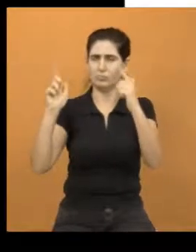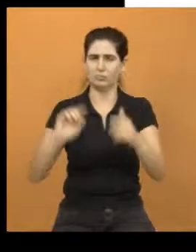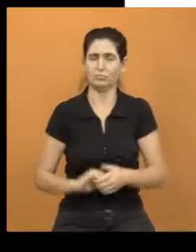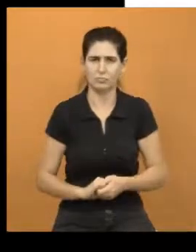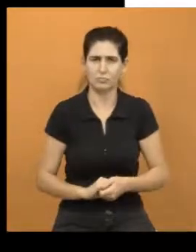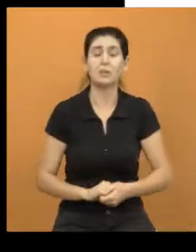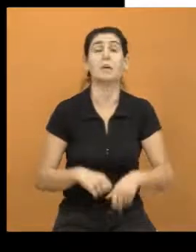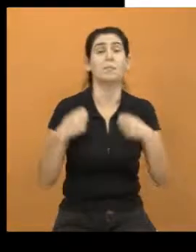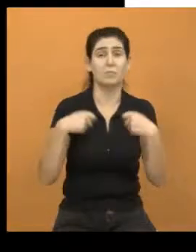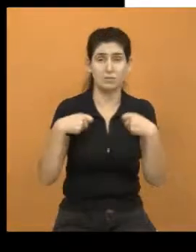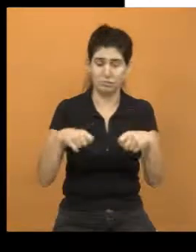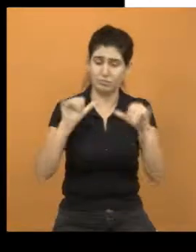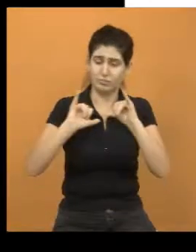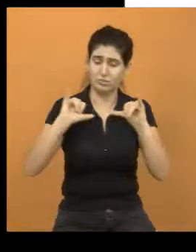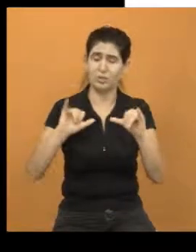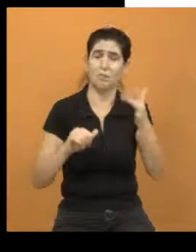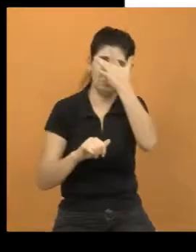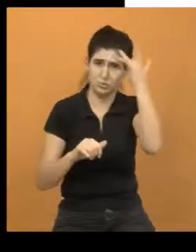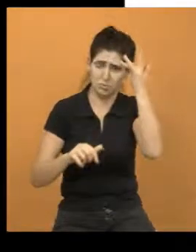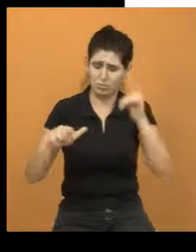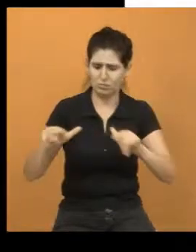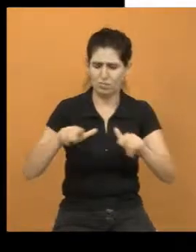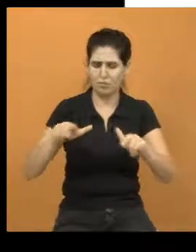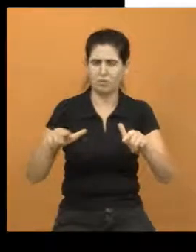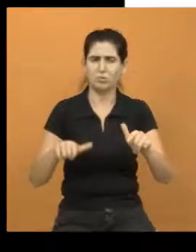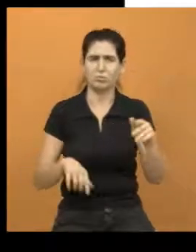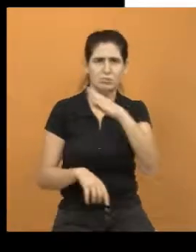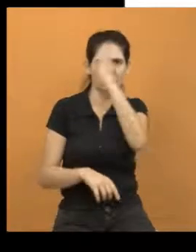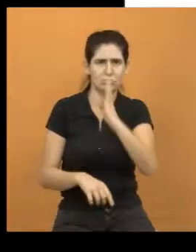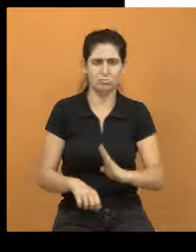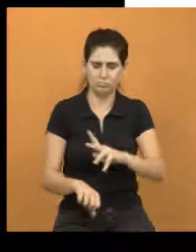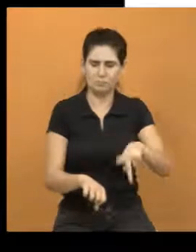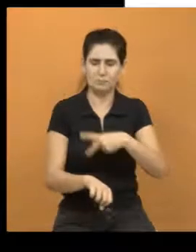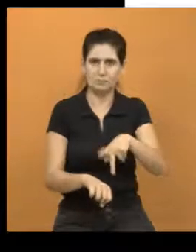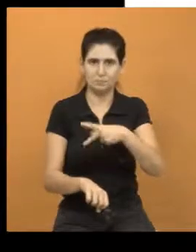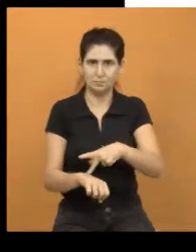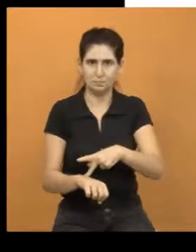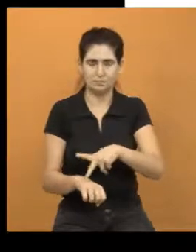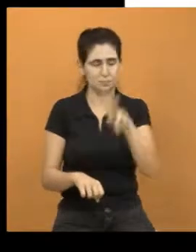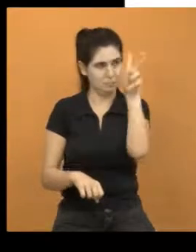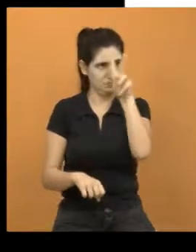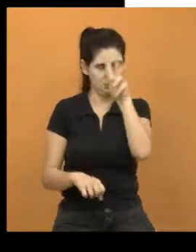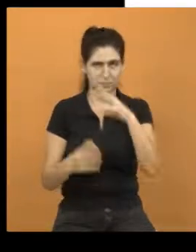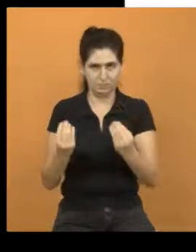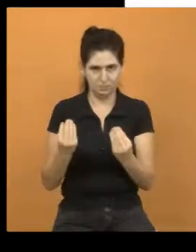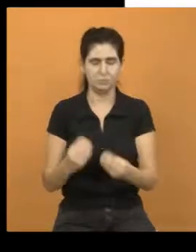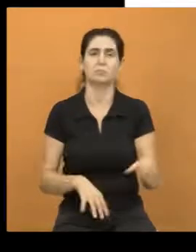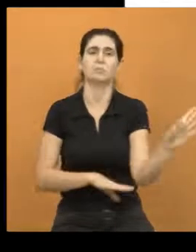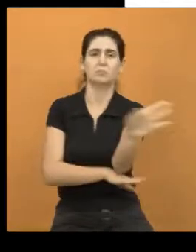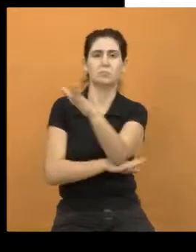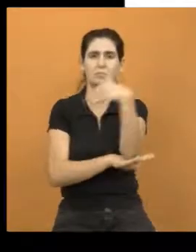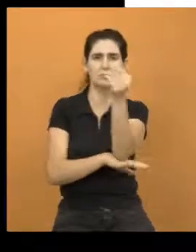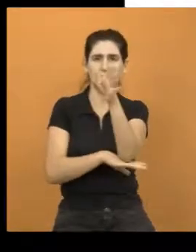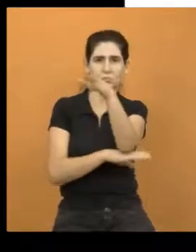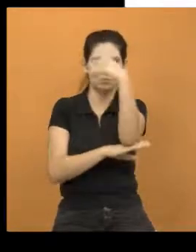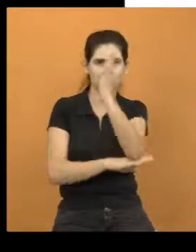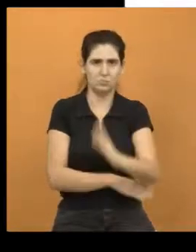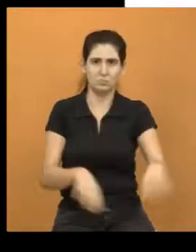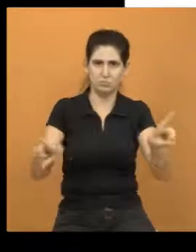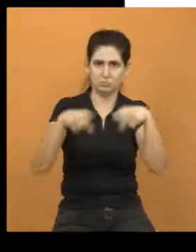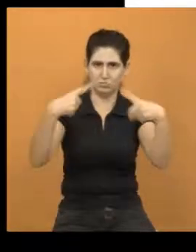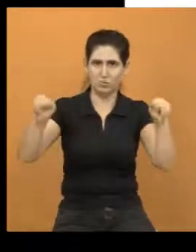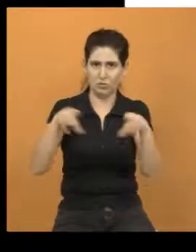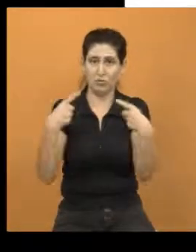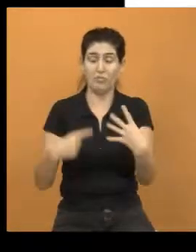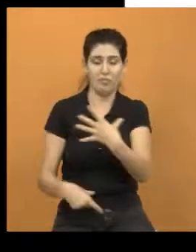caminhoneiros, trabalhadores do Brasil, e lembrou muito o que fala o nosso hino nacional: verás que o filho teu não foge